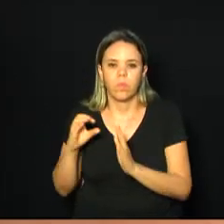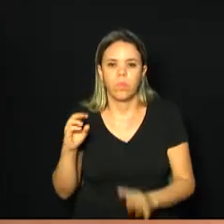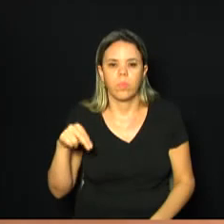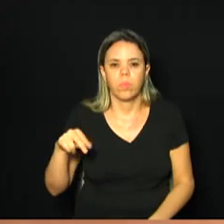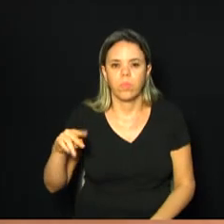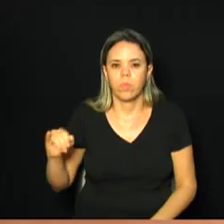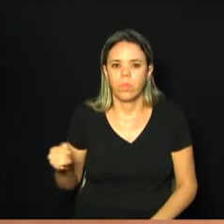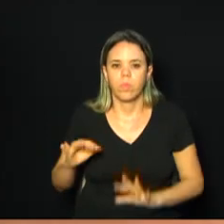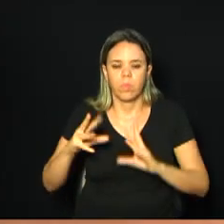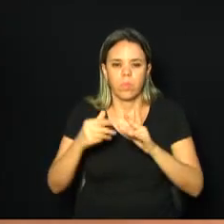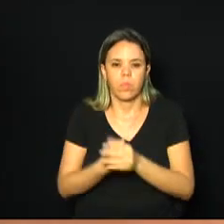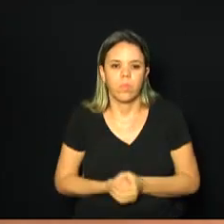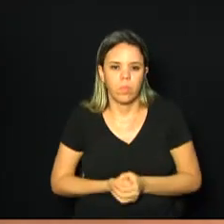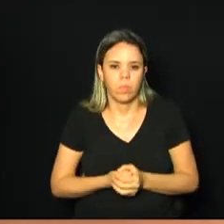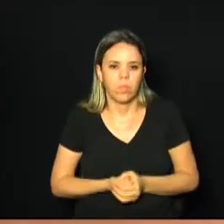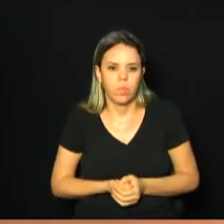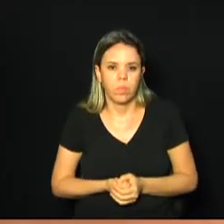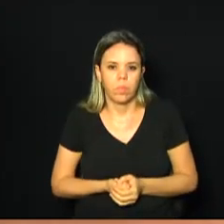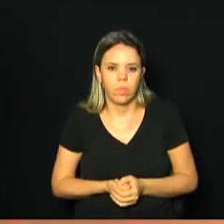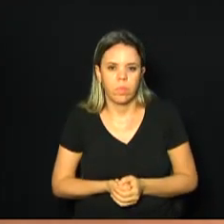CEP, tudo.